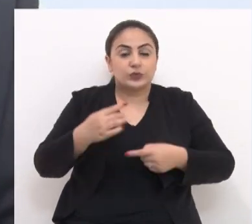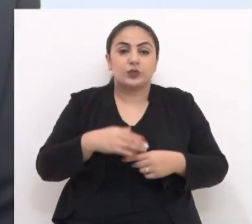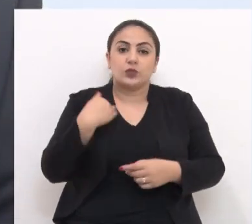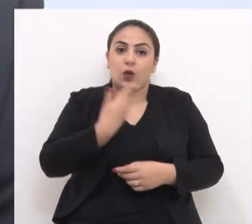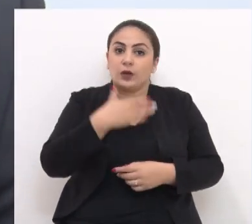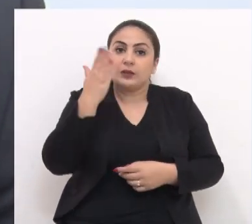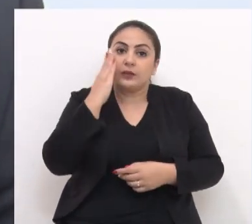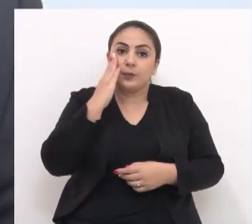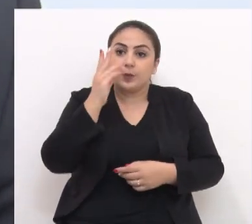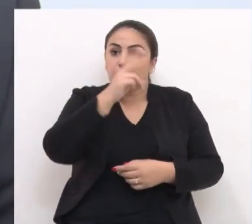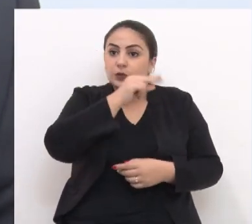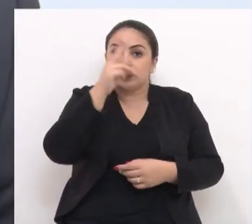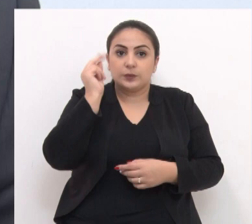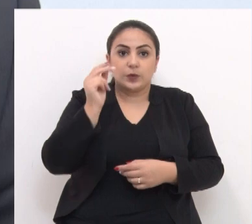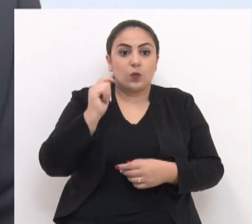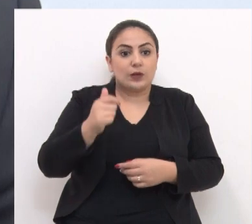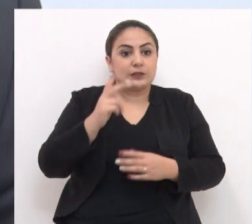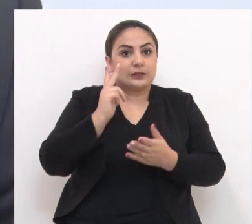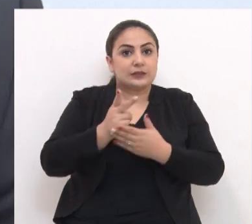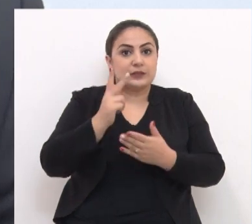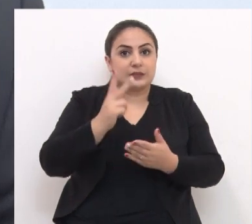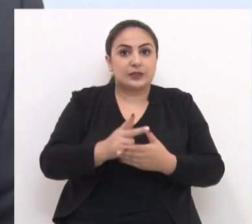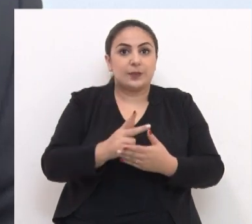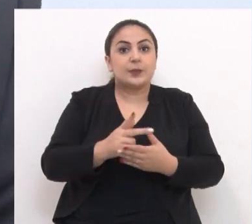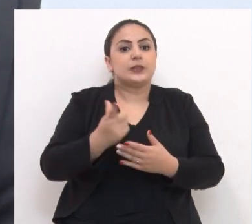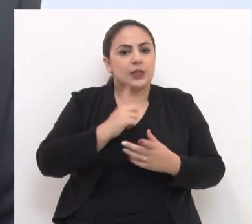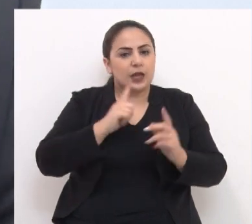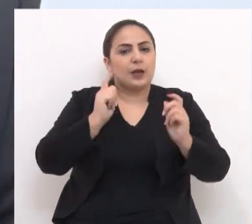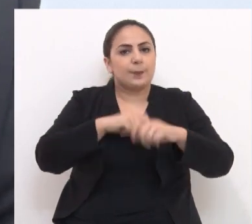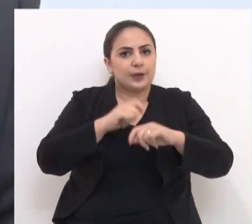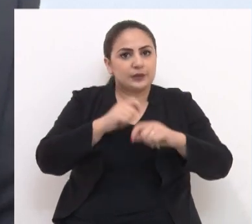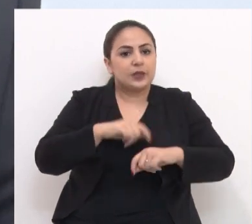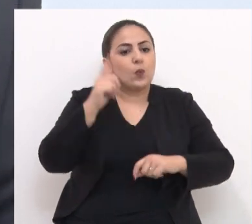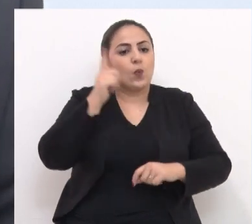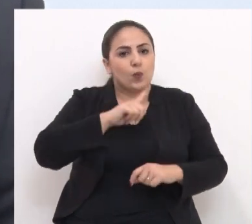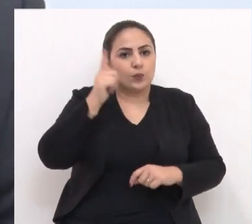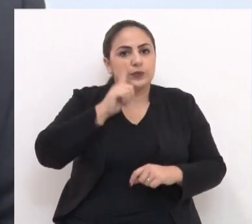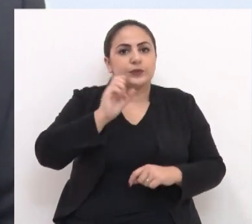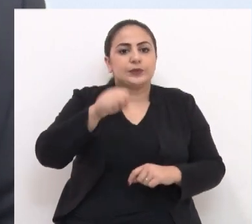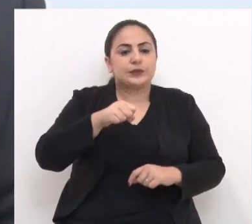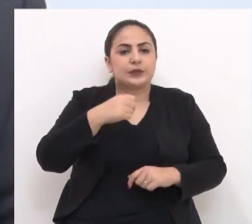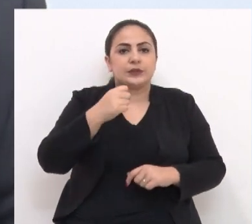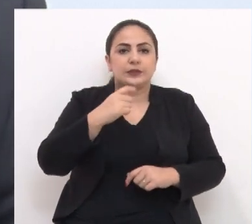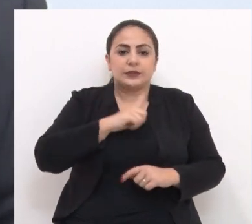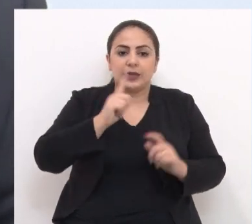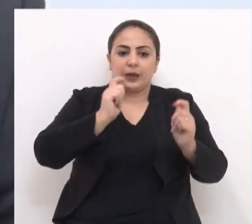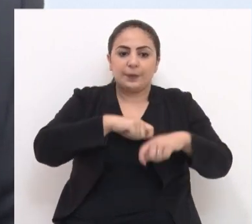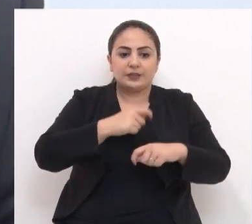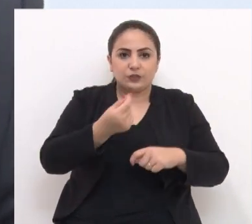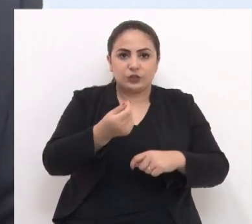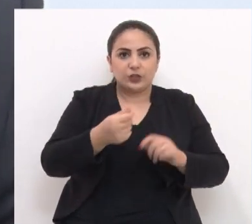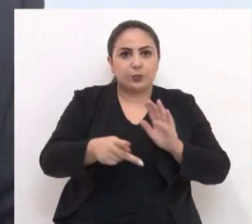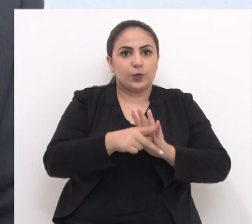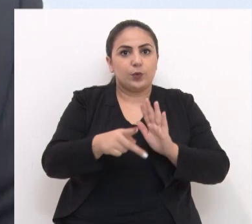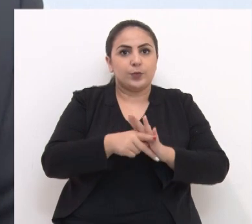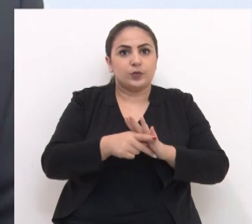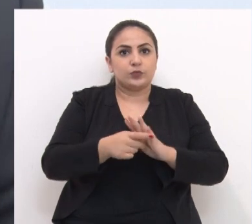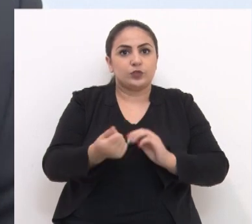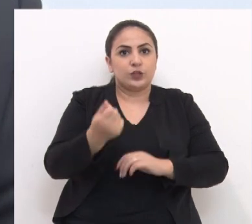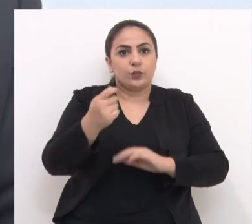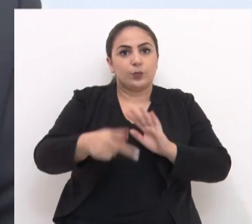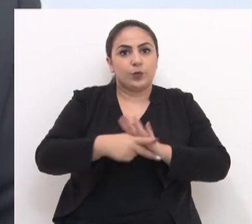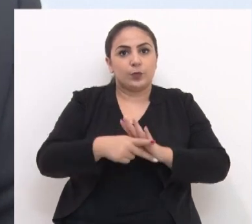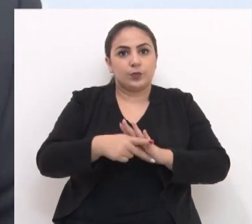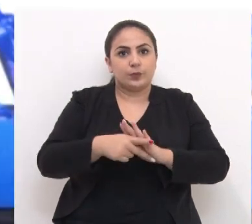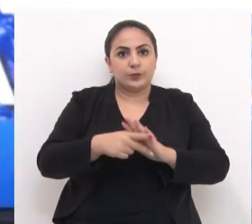esses municípios, na grande maioria, são municípios que têm grande potencial e conseguem se sustentar praticamente sozinhos com a riqueza gerada